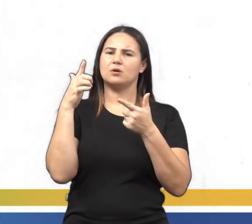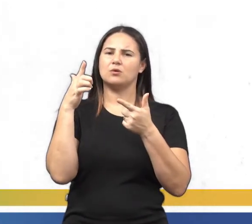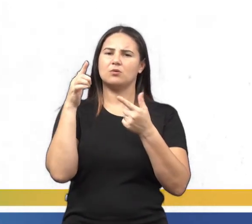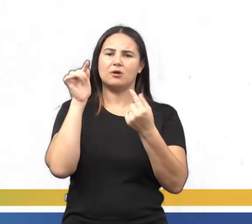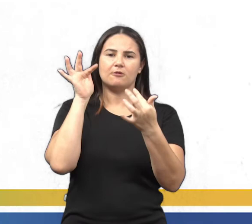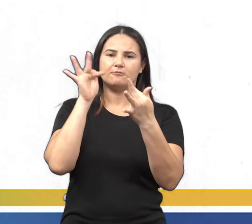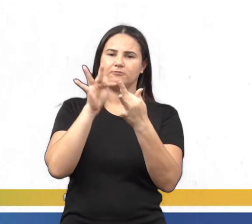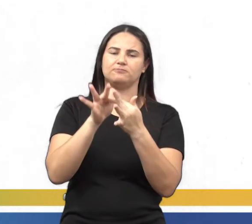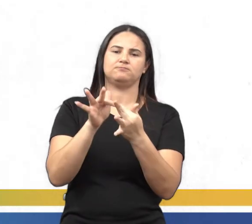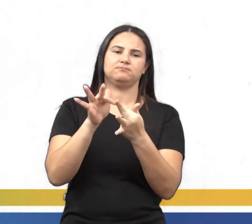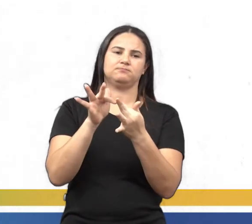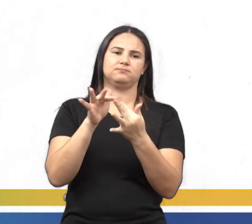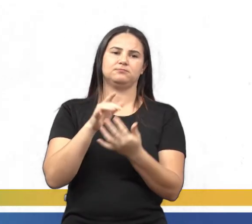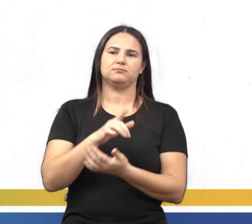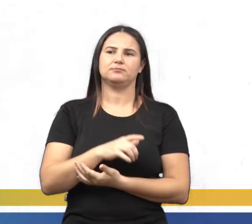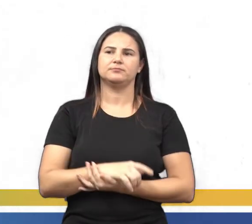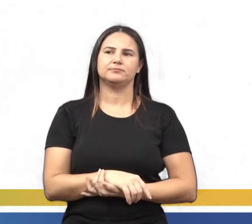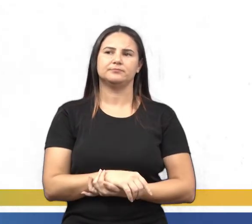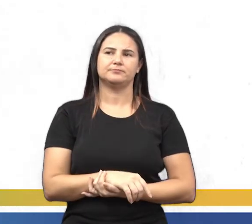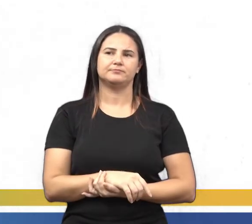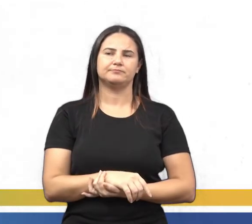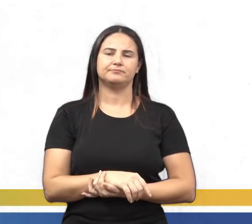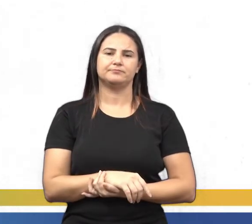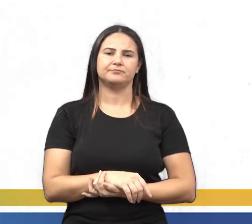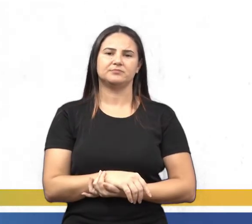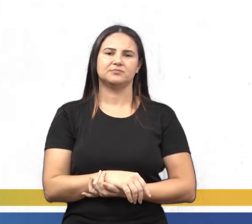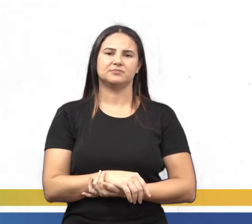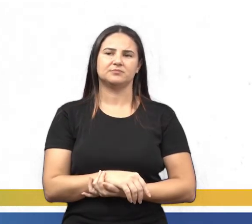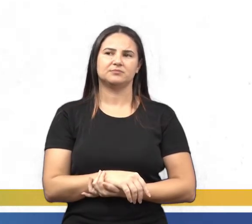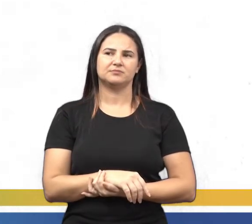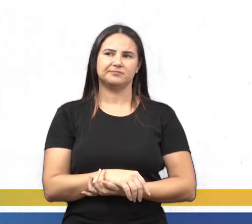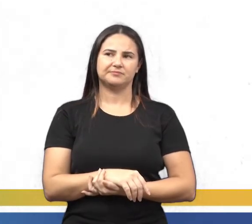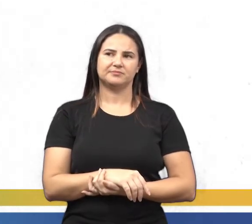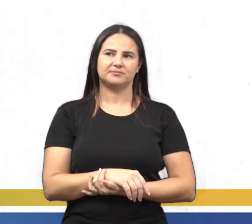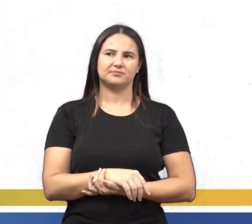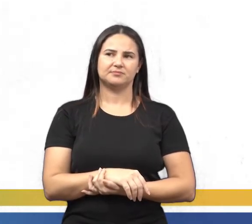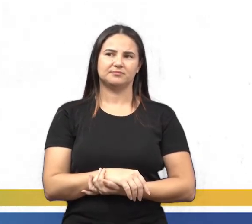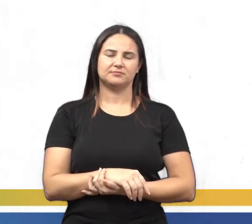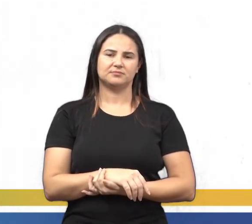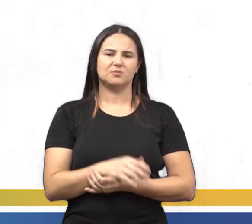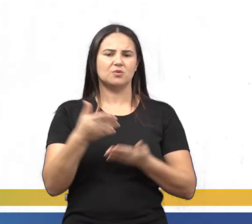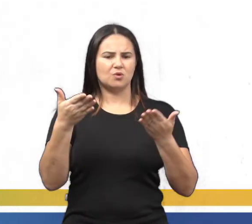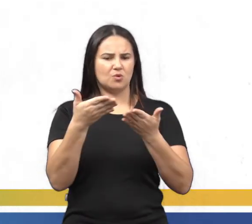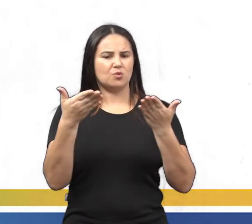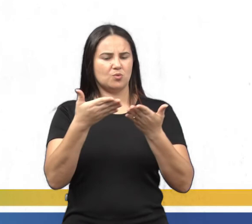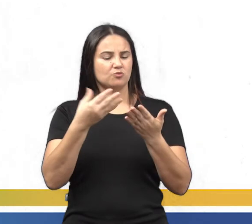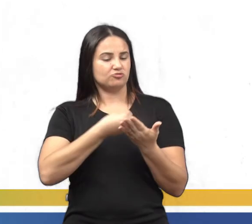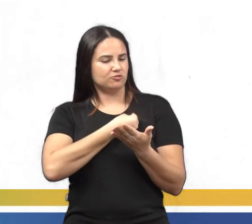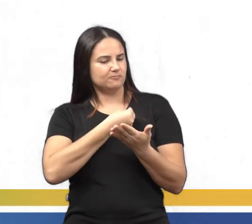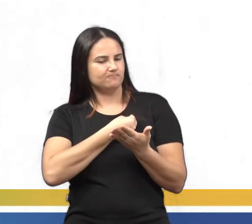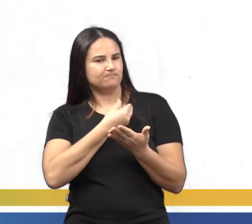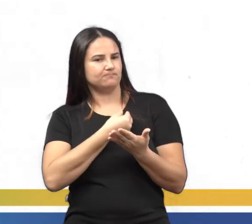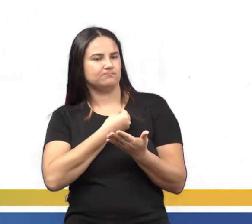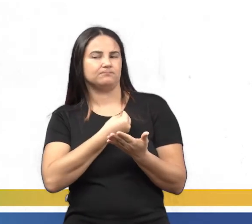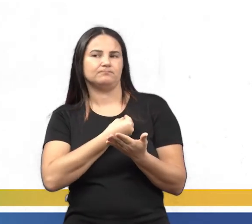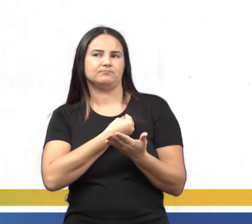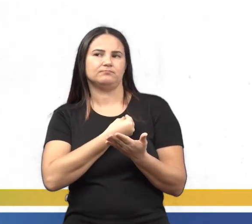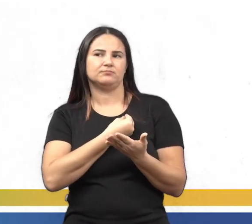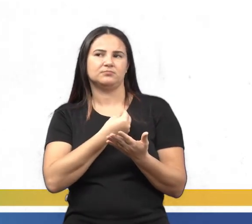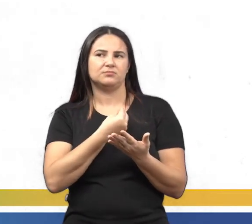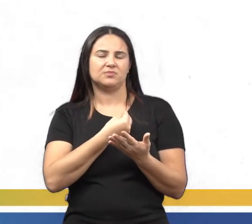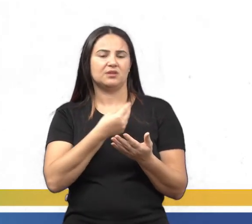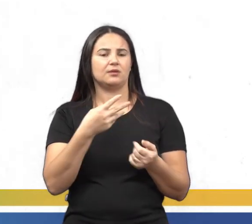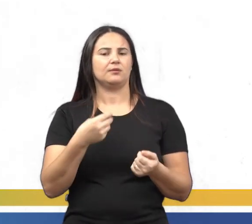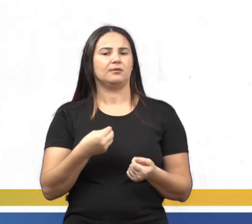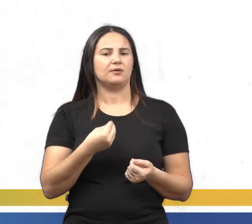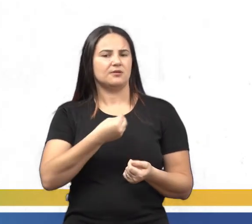ler? A vida é o dia de hoje. A vida é o ai que mal soa. A